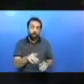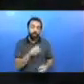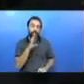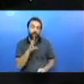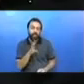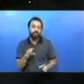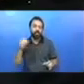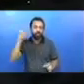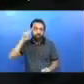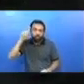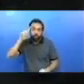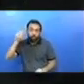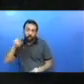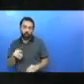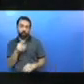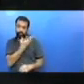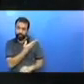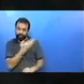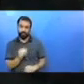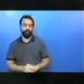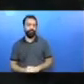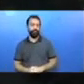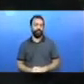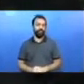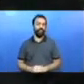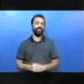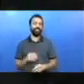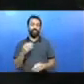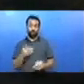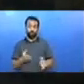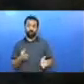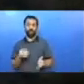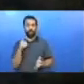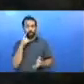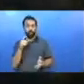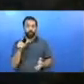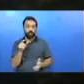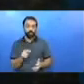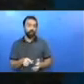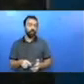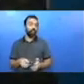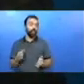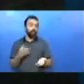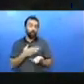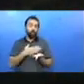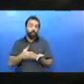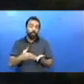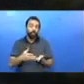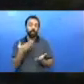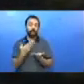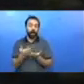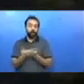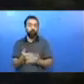boi? Alguma lenda? Alguma música com boi? É isso que nós vamos ver hoje. Mas olhem só. Vamos começar a nossa aula